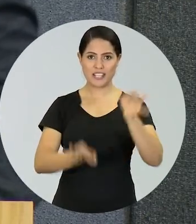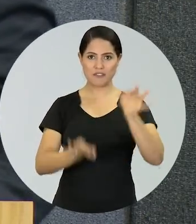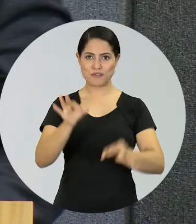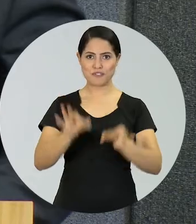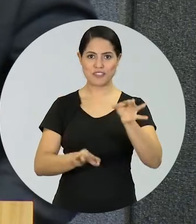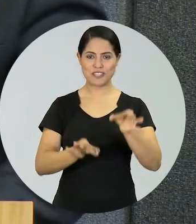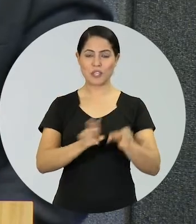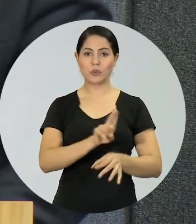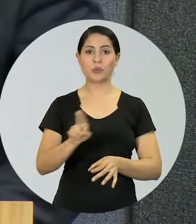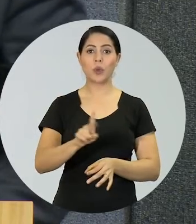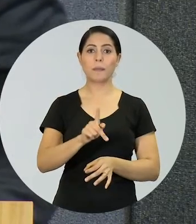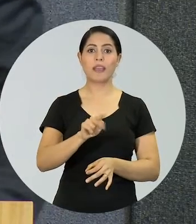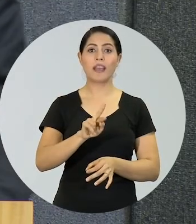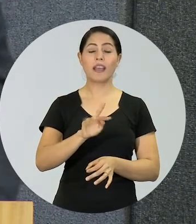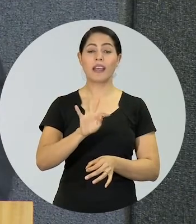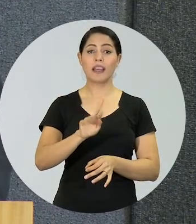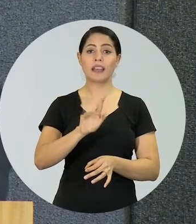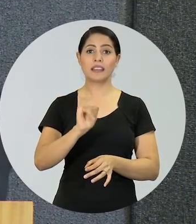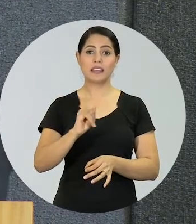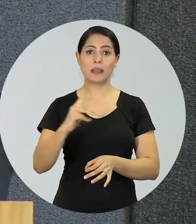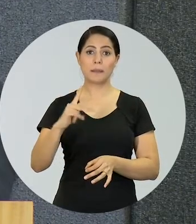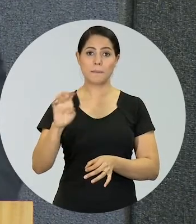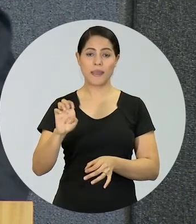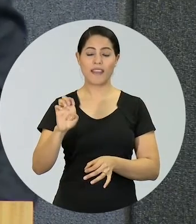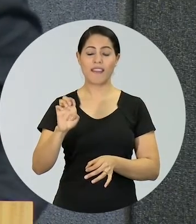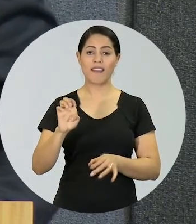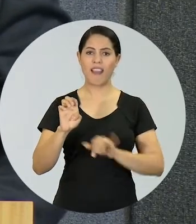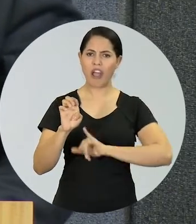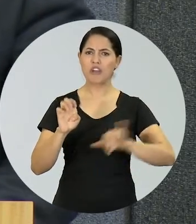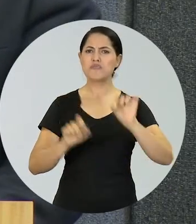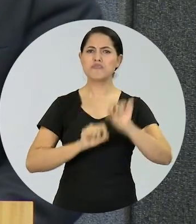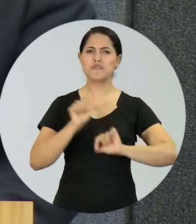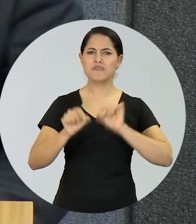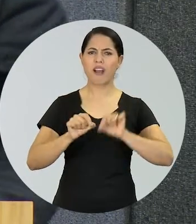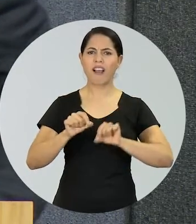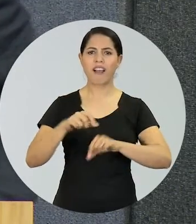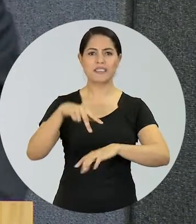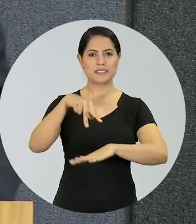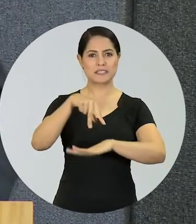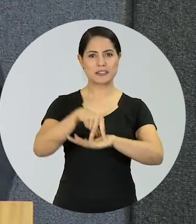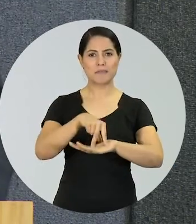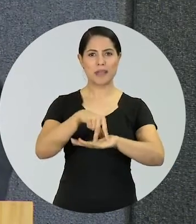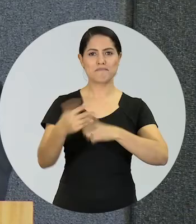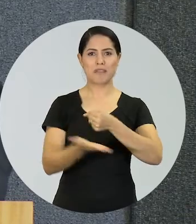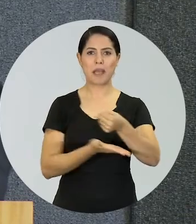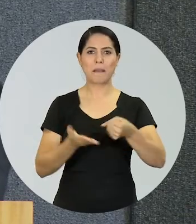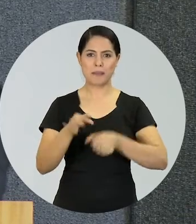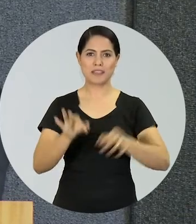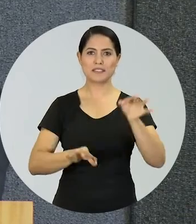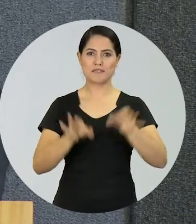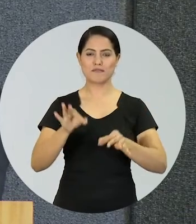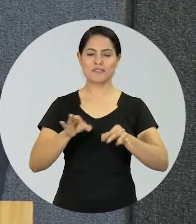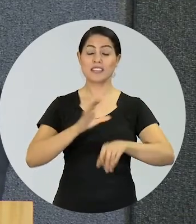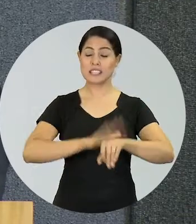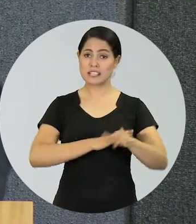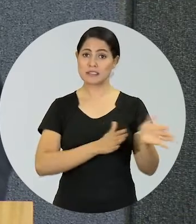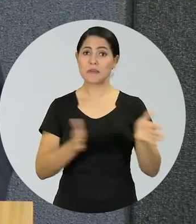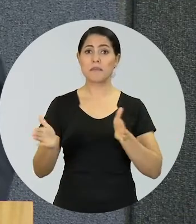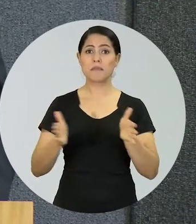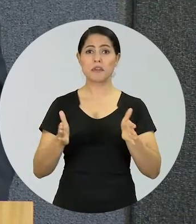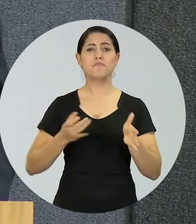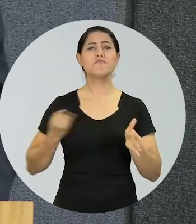os quais nós não temos como realizar aquilo que é mais sagrado em todos os